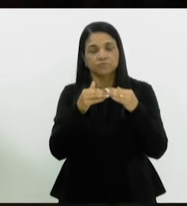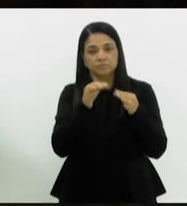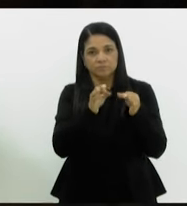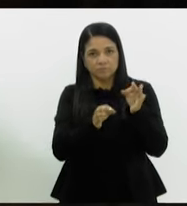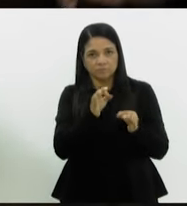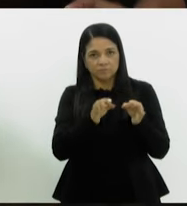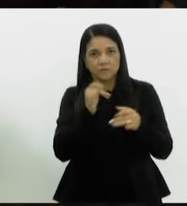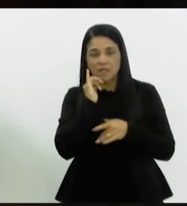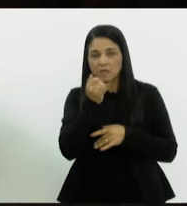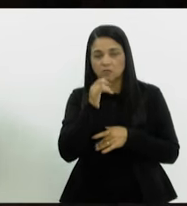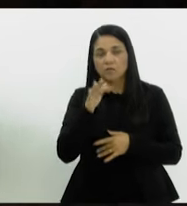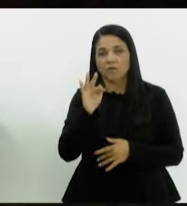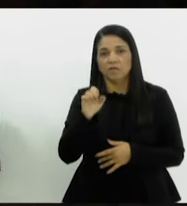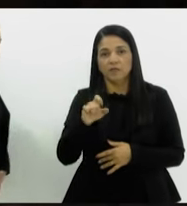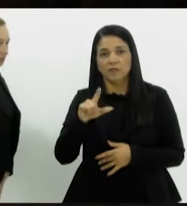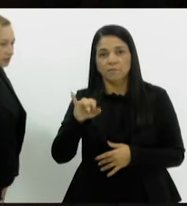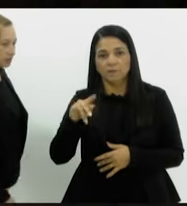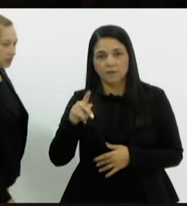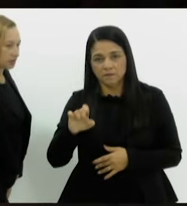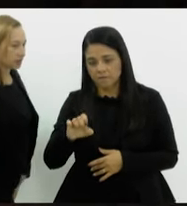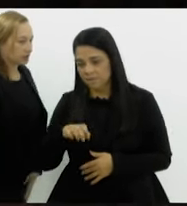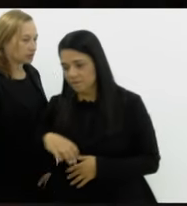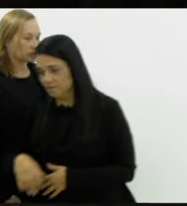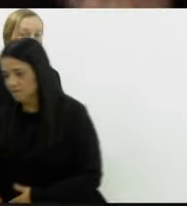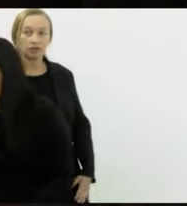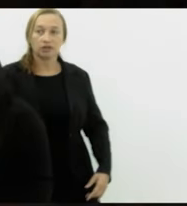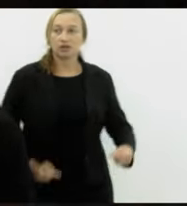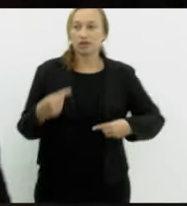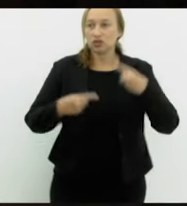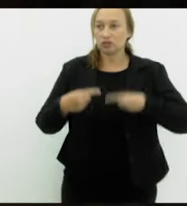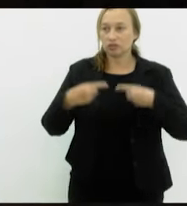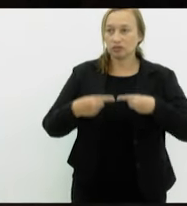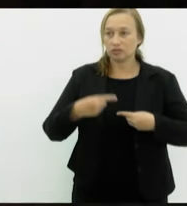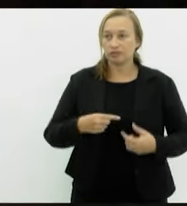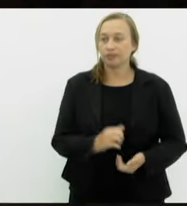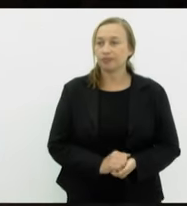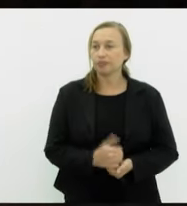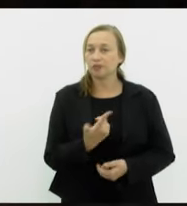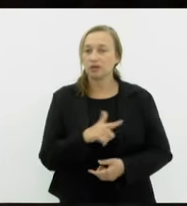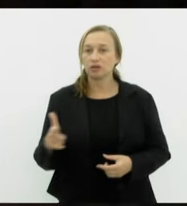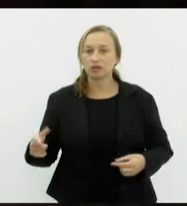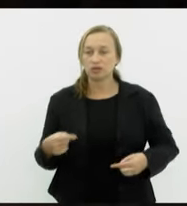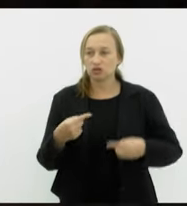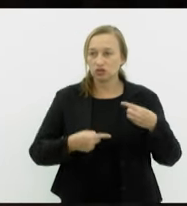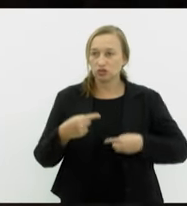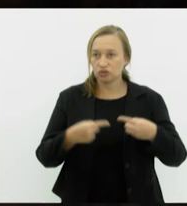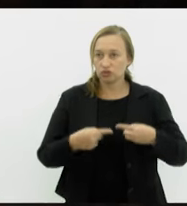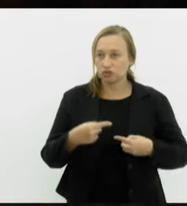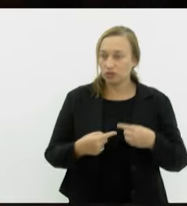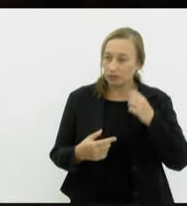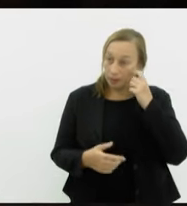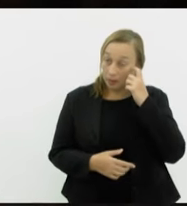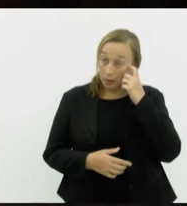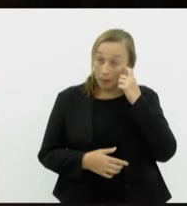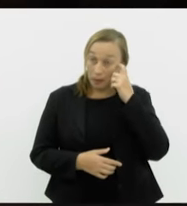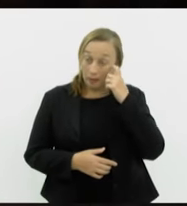deputado Felipe Soares. Em discussão. Não havendo quem queira